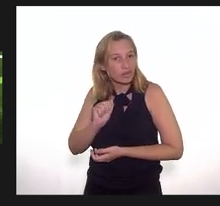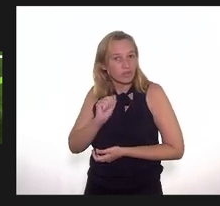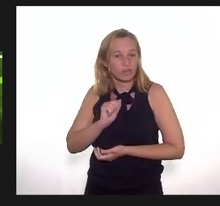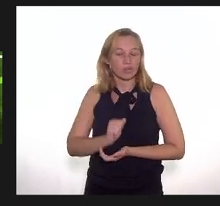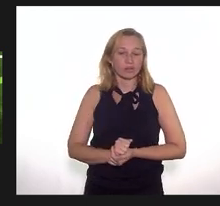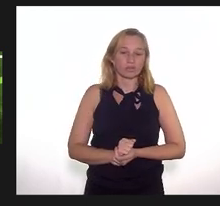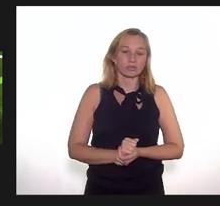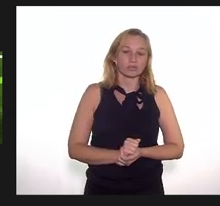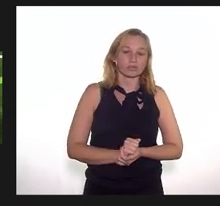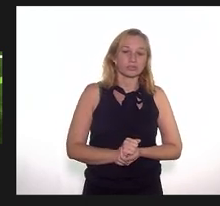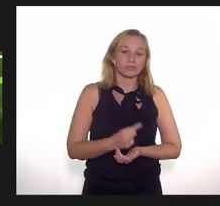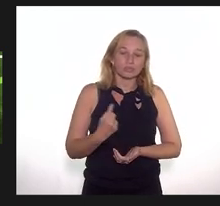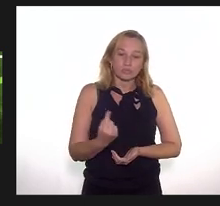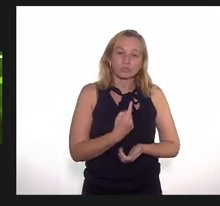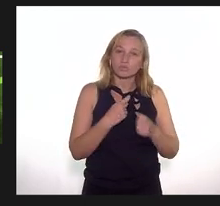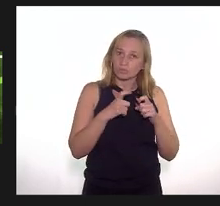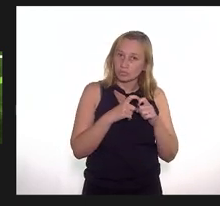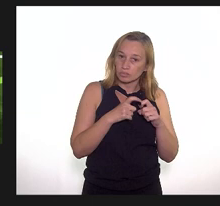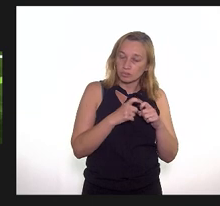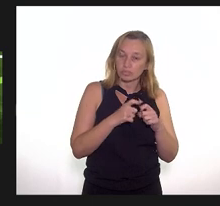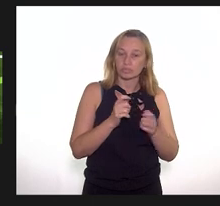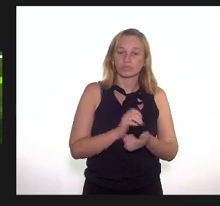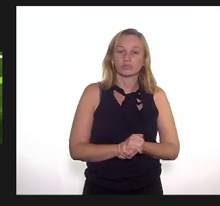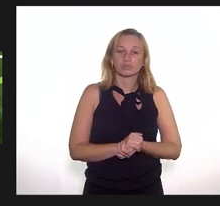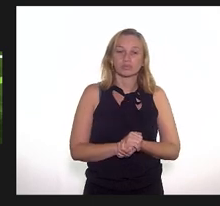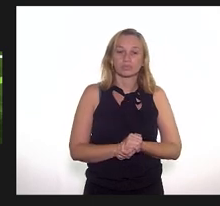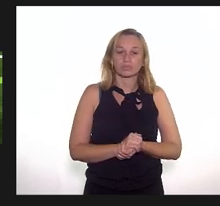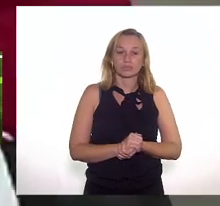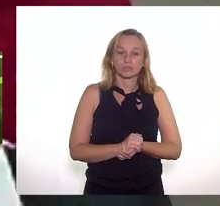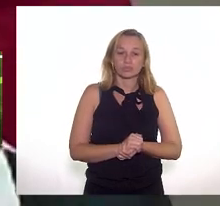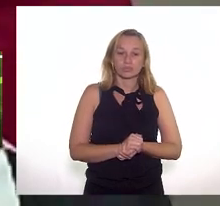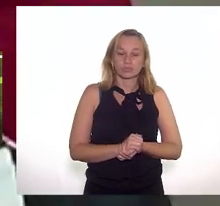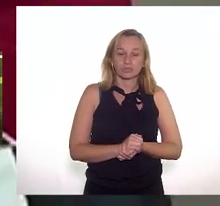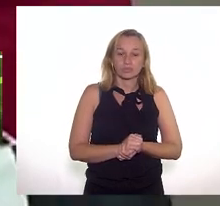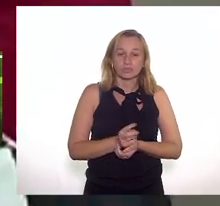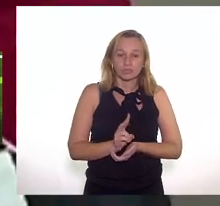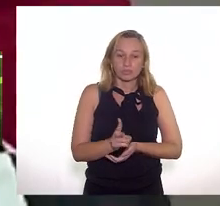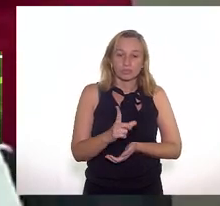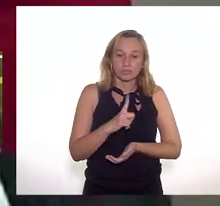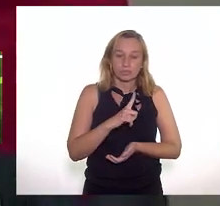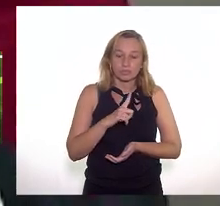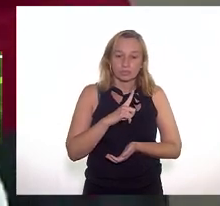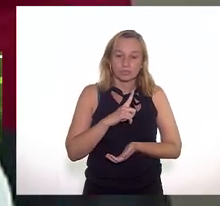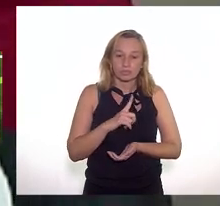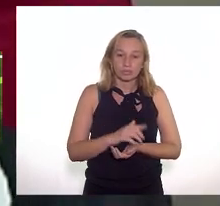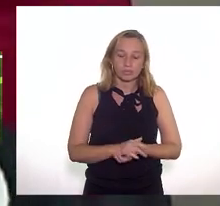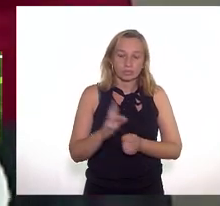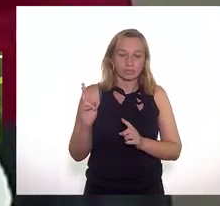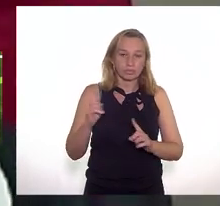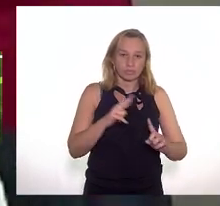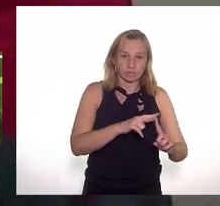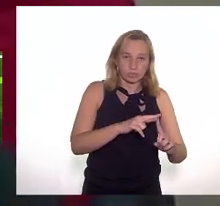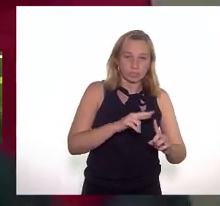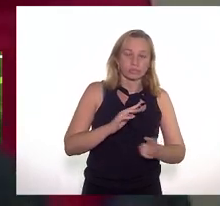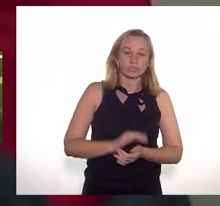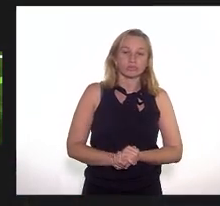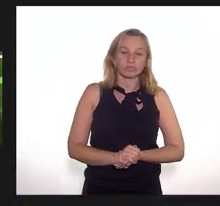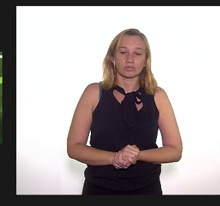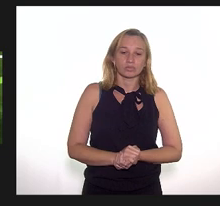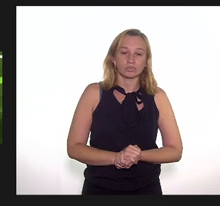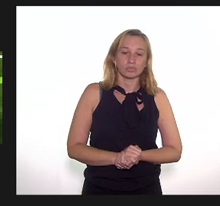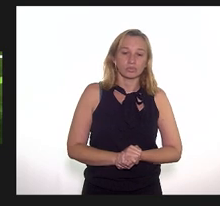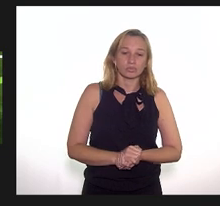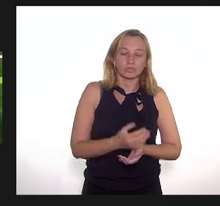que nós médicos, né, a gente sempre tem como referência para